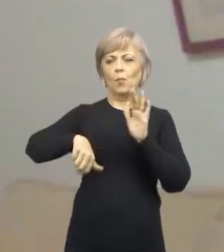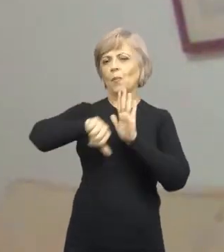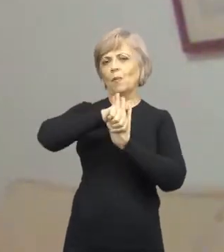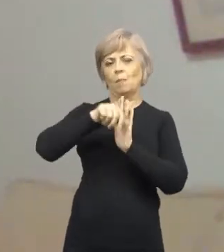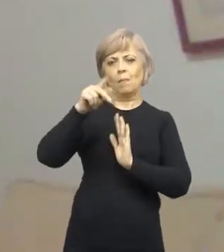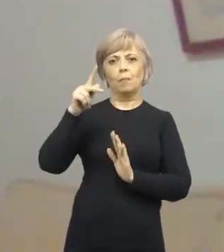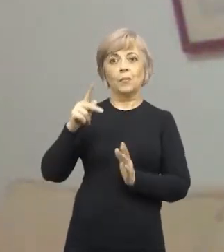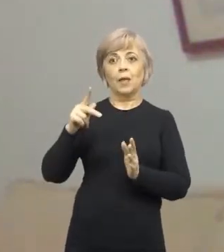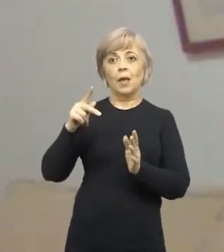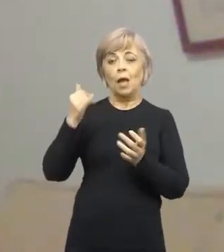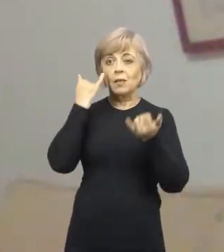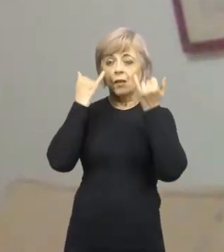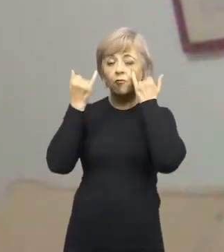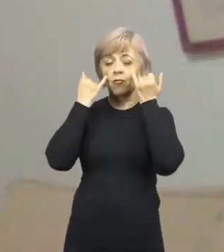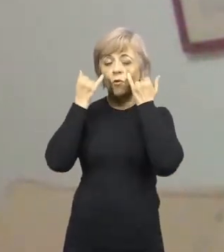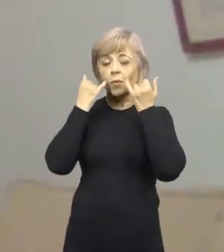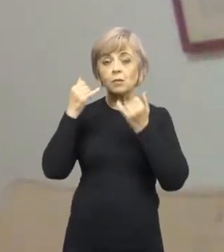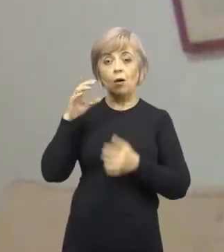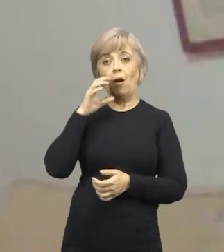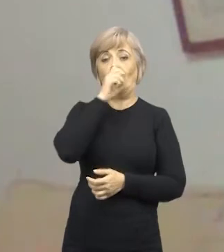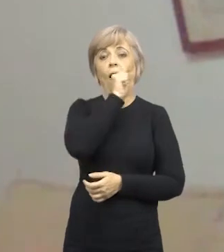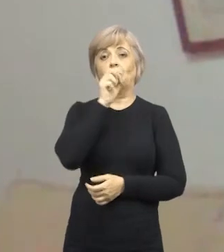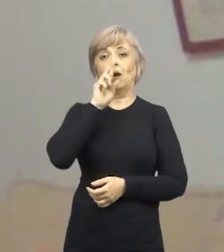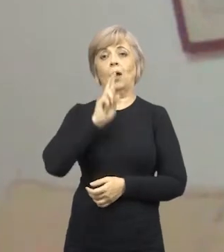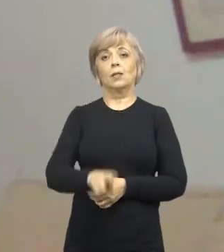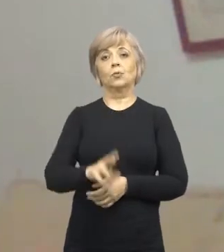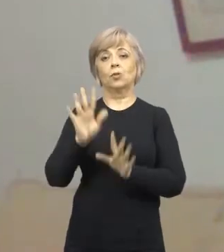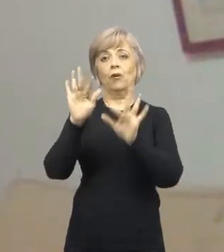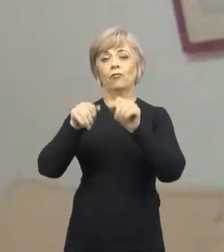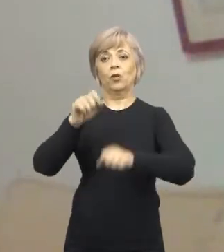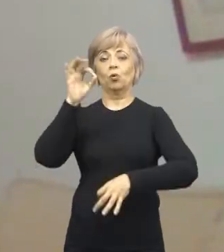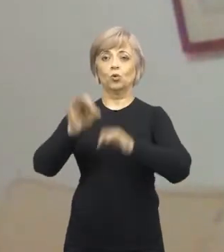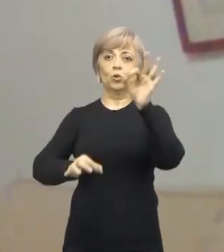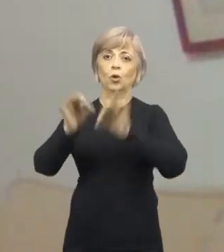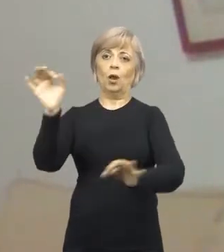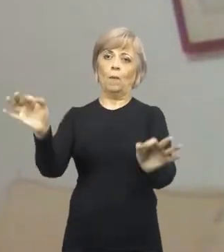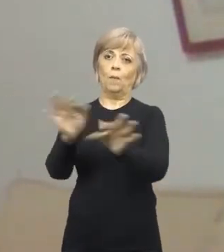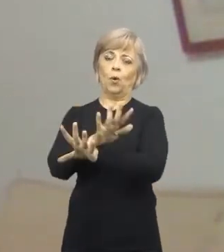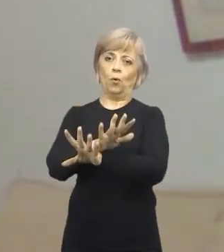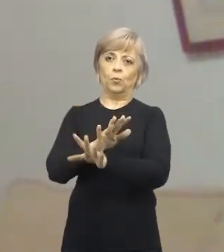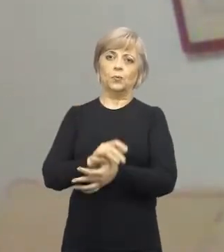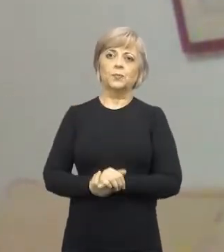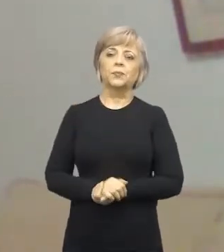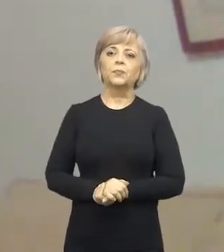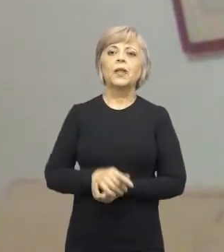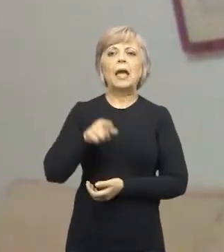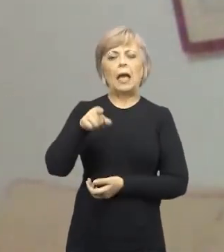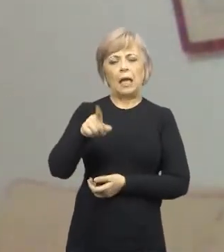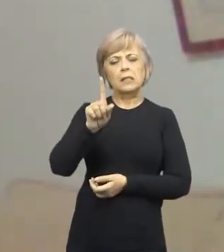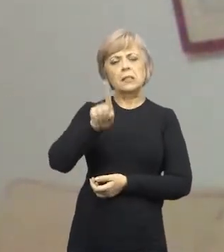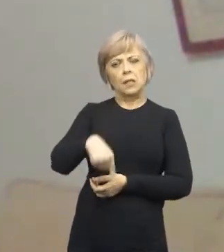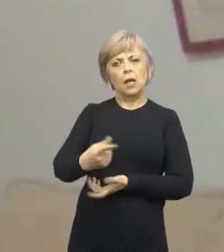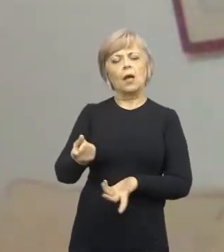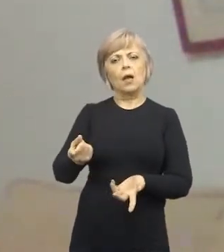informação rápida do resultado final dos julgamentos, do trânsito em julgado. Essa é